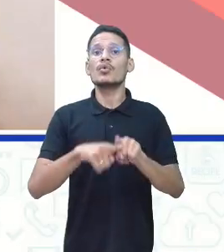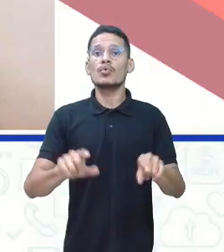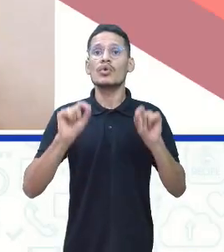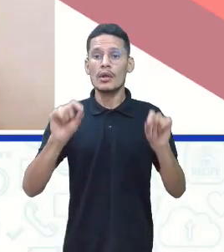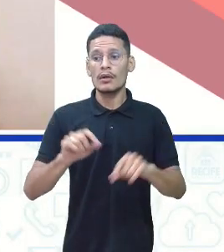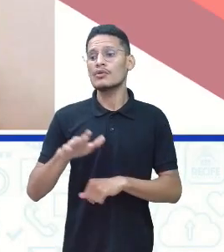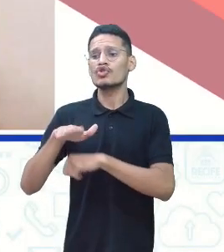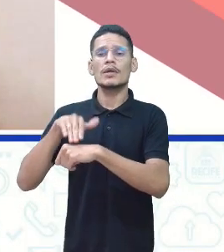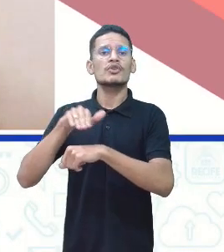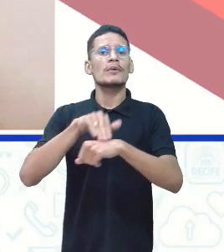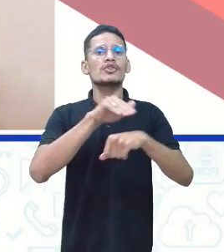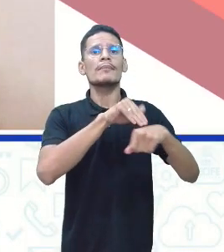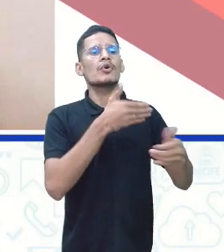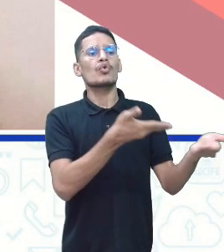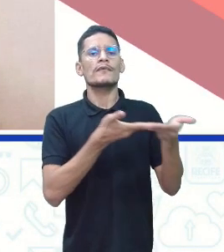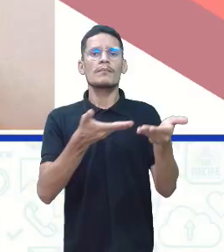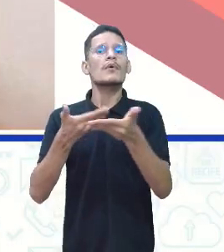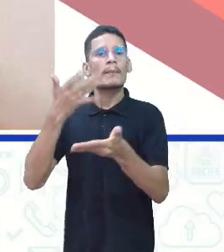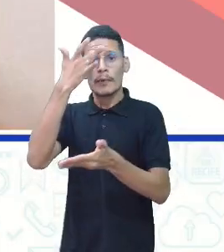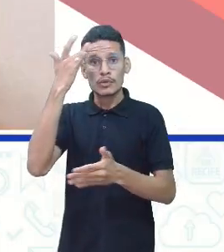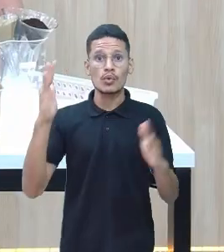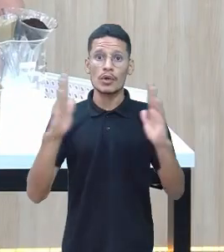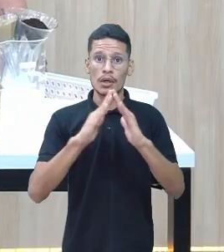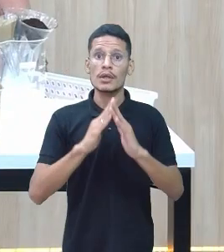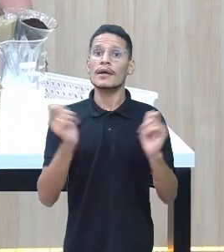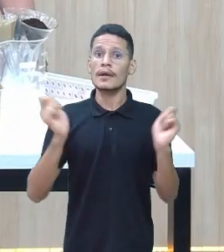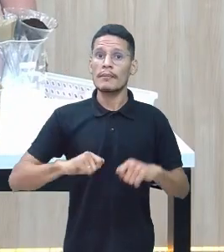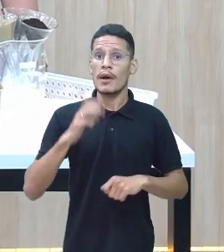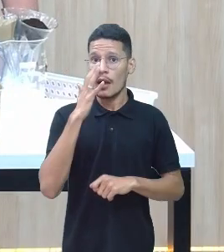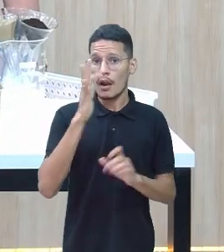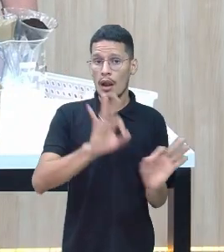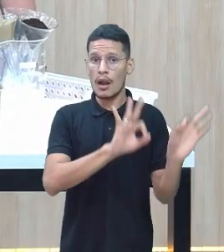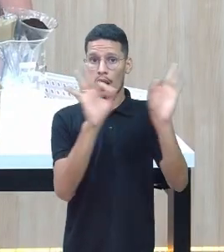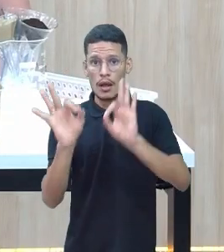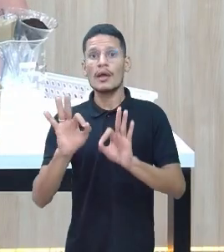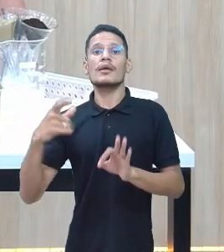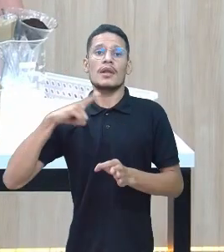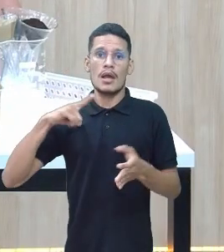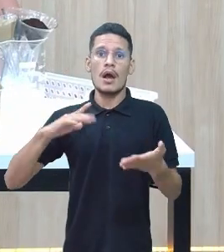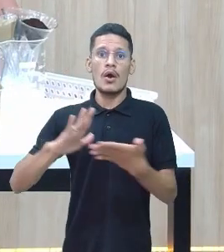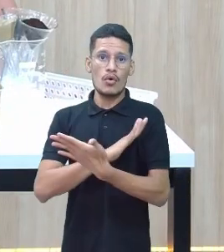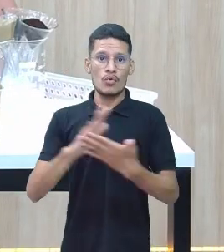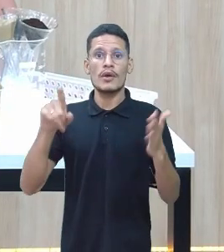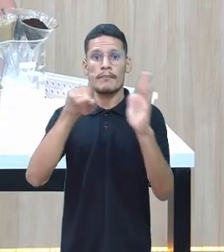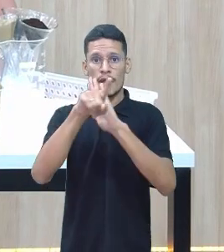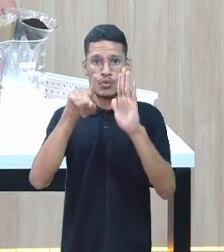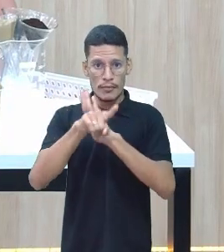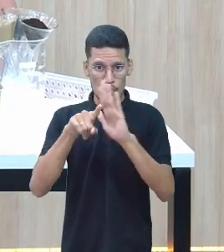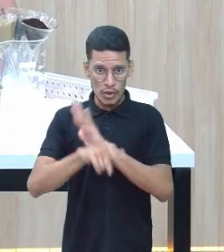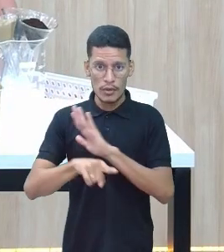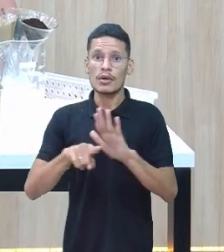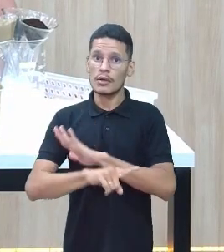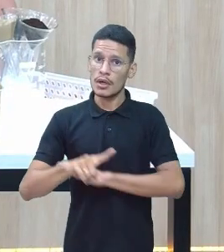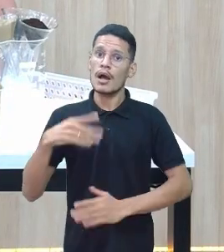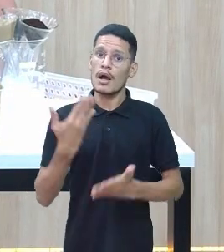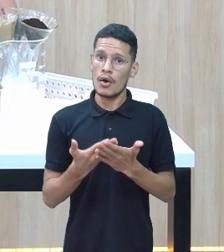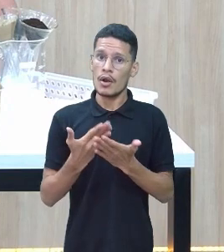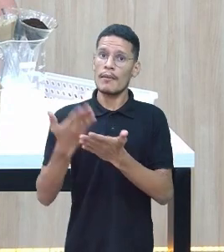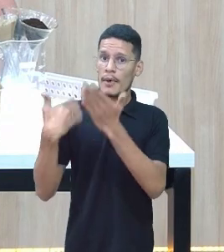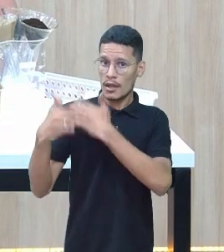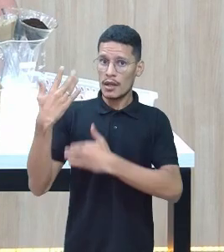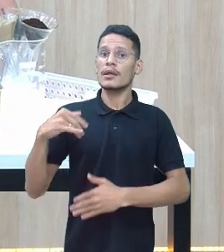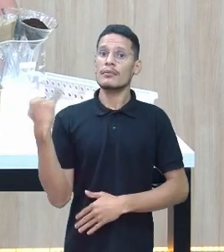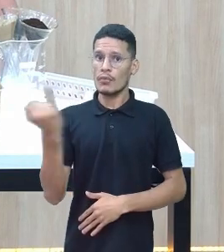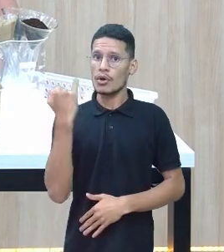aí quem está em casa para assistir com vocês. Temos algumas questões da aula passada, que é importante a gente